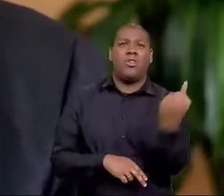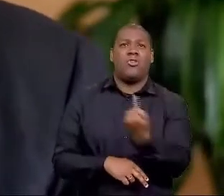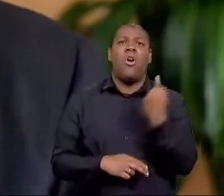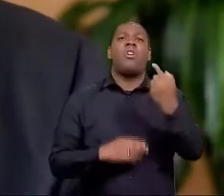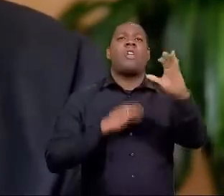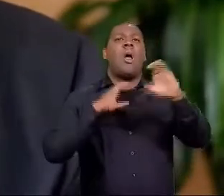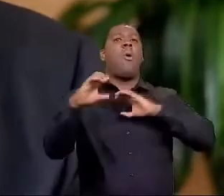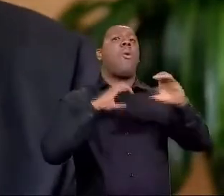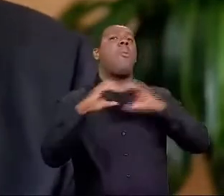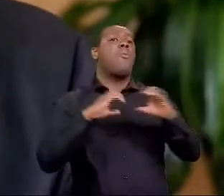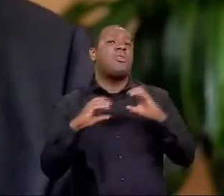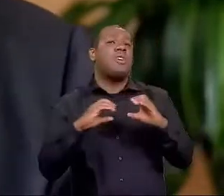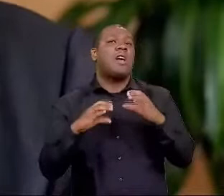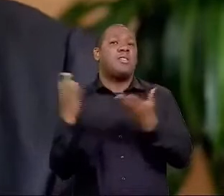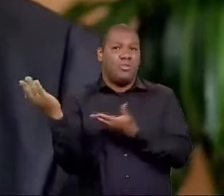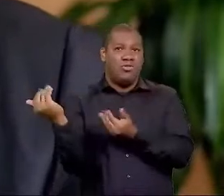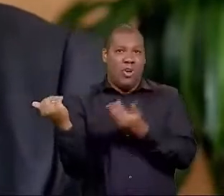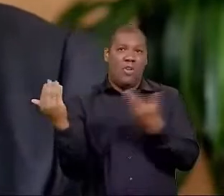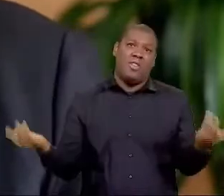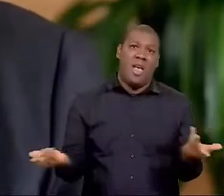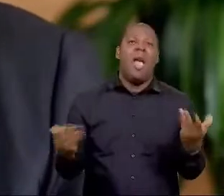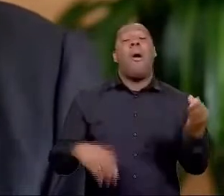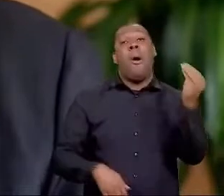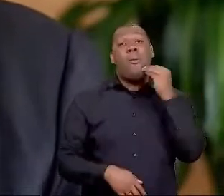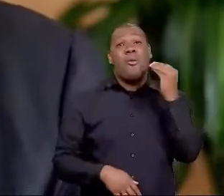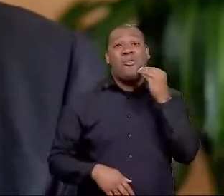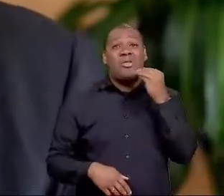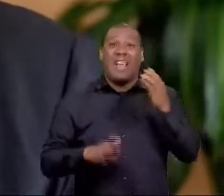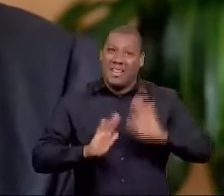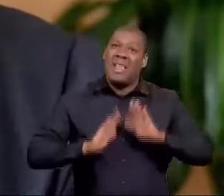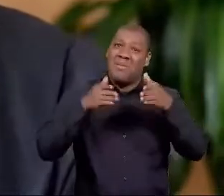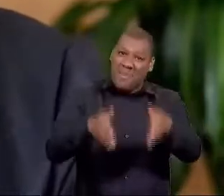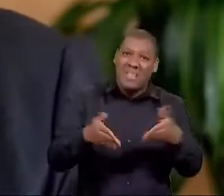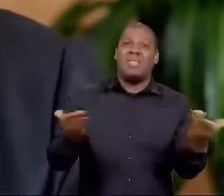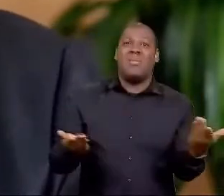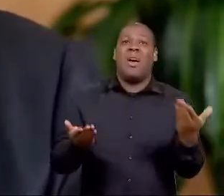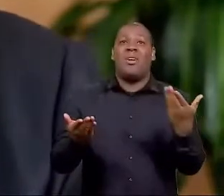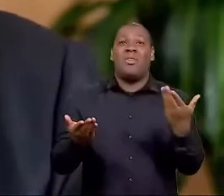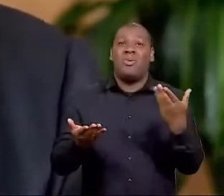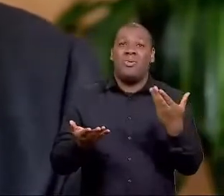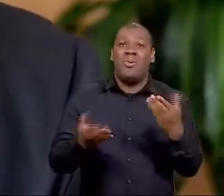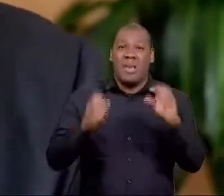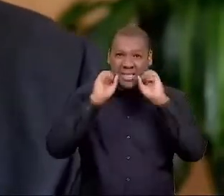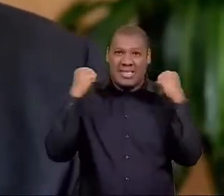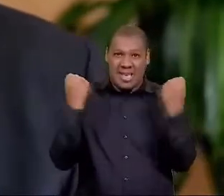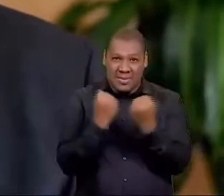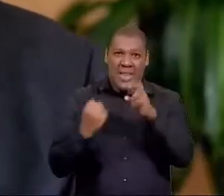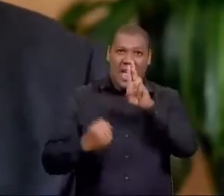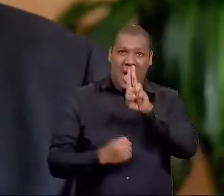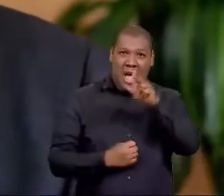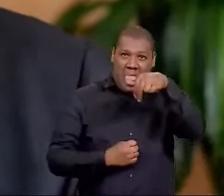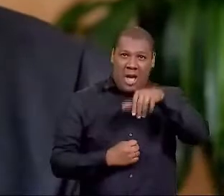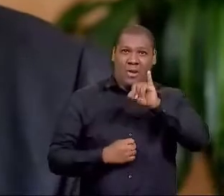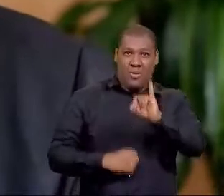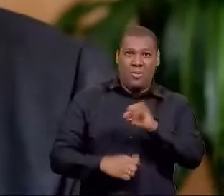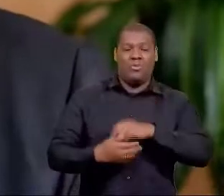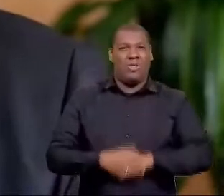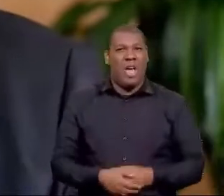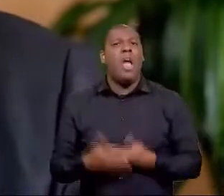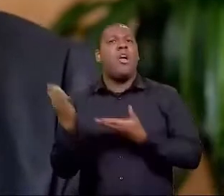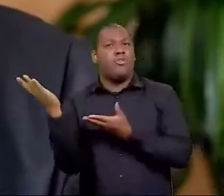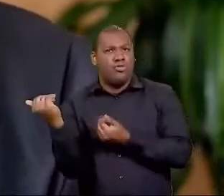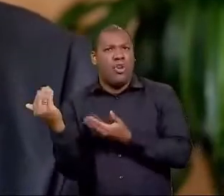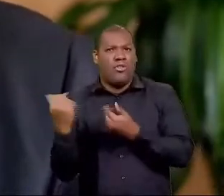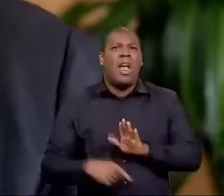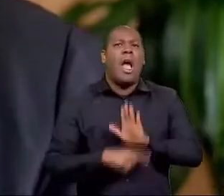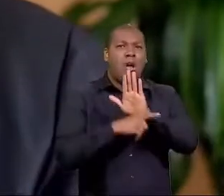porque a União Nacional dos Estudantes tem muito a ver com a conquista da democracia no país, tem muito a ver com o combate à